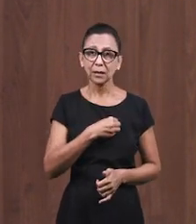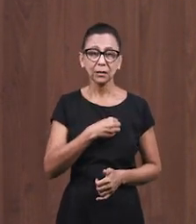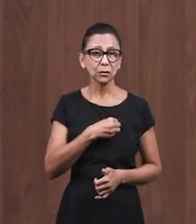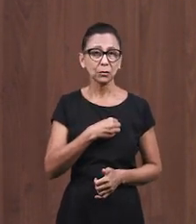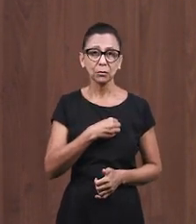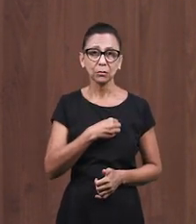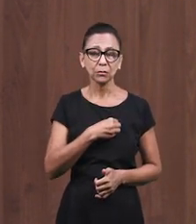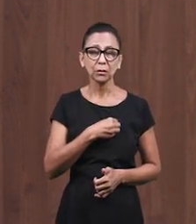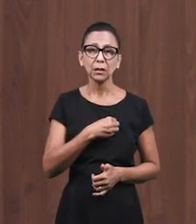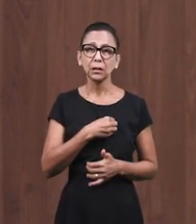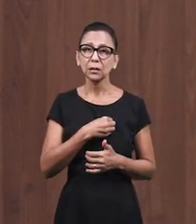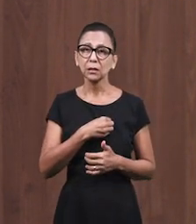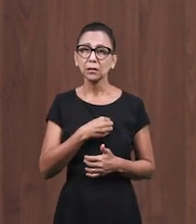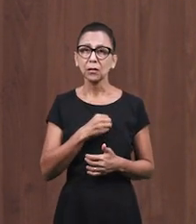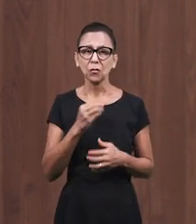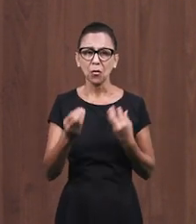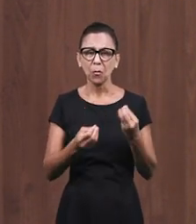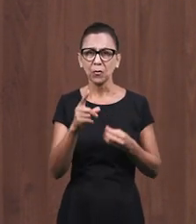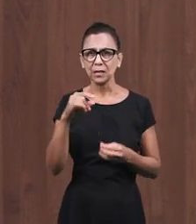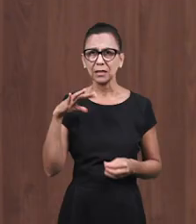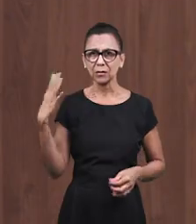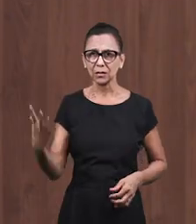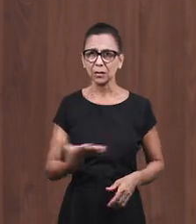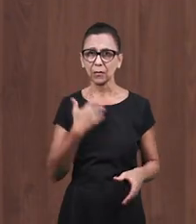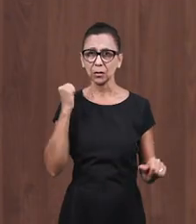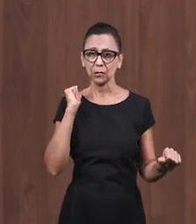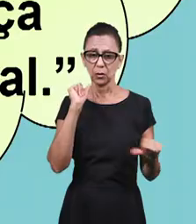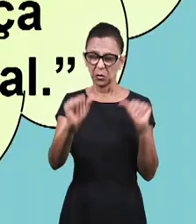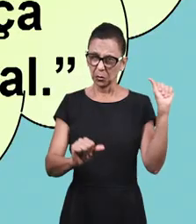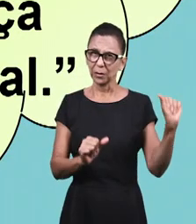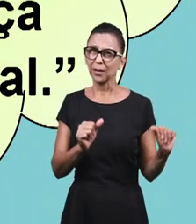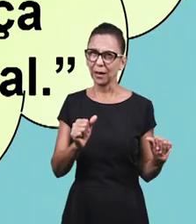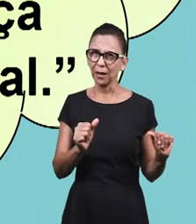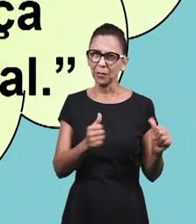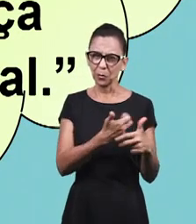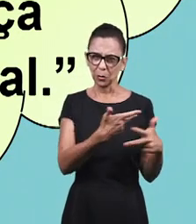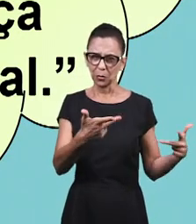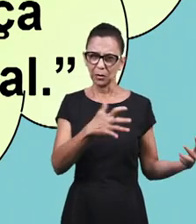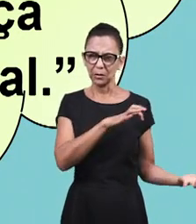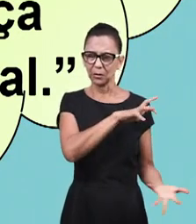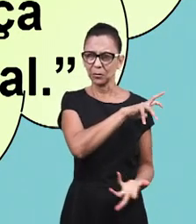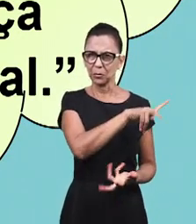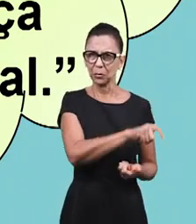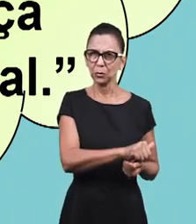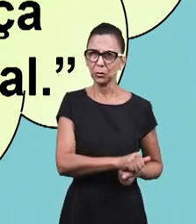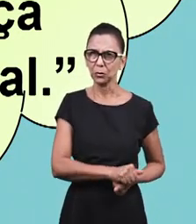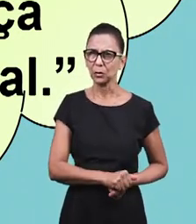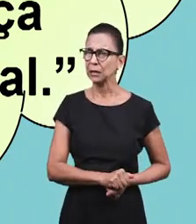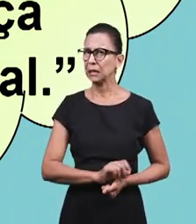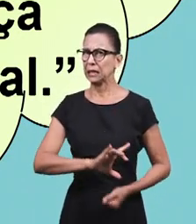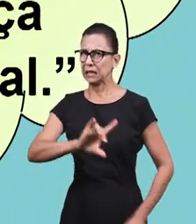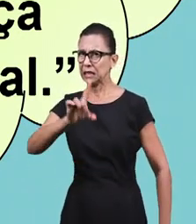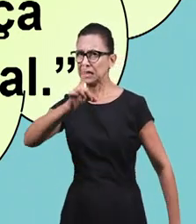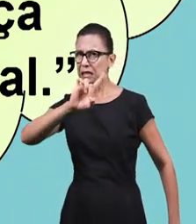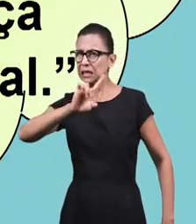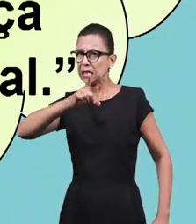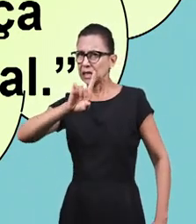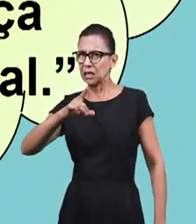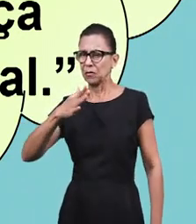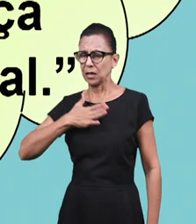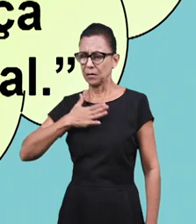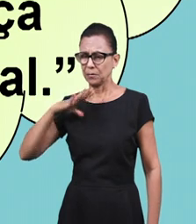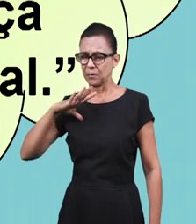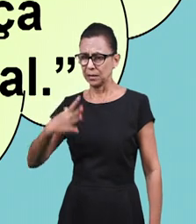por nada deste mundo. Vamos dizer como Nabote: guarda-me o Senhor de que eu dê a minha